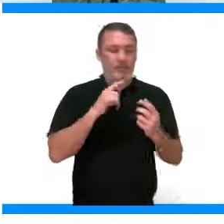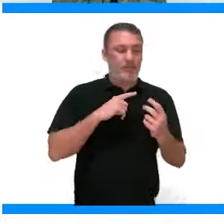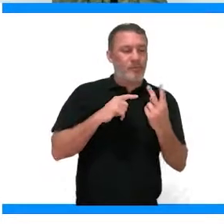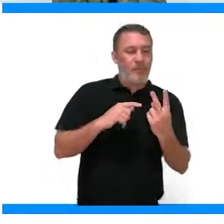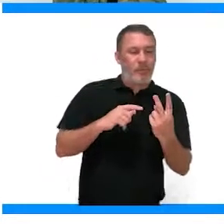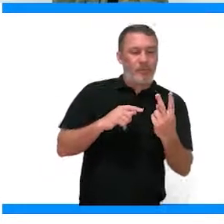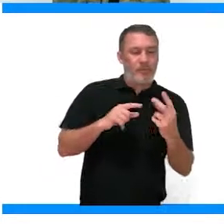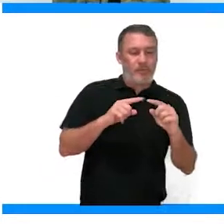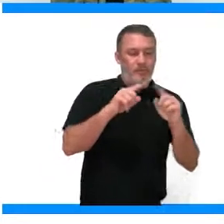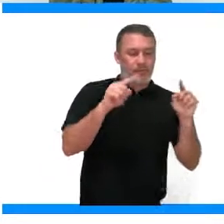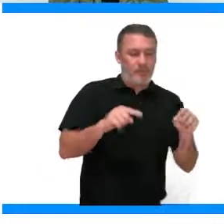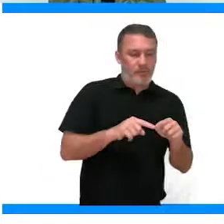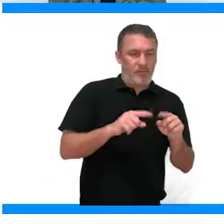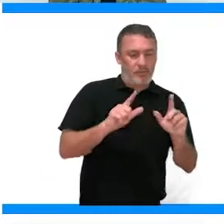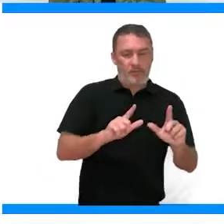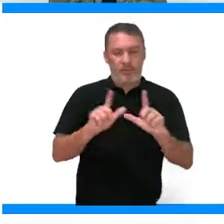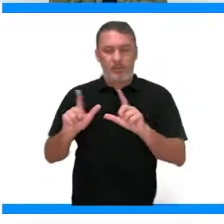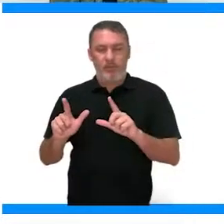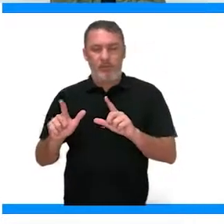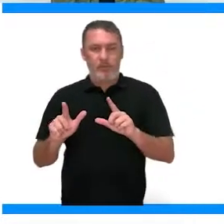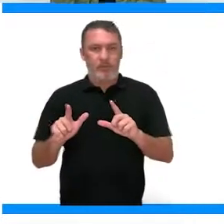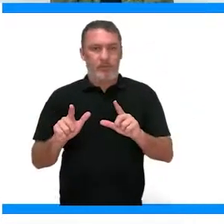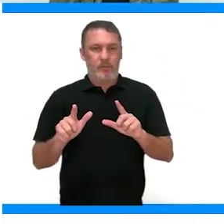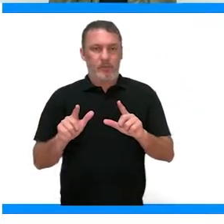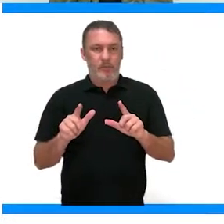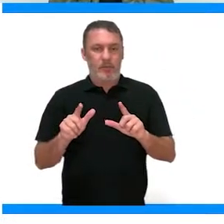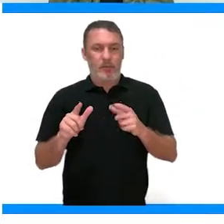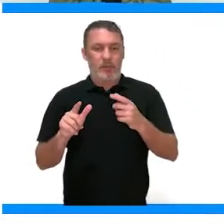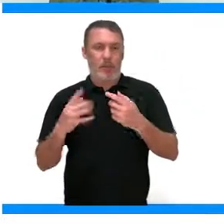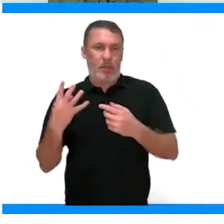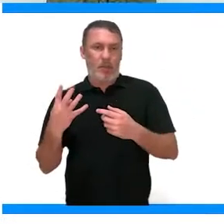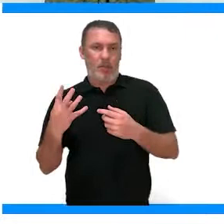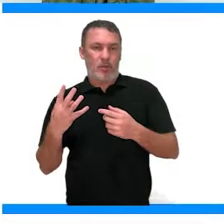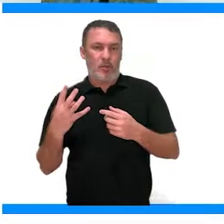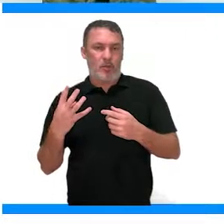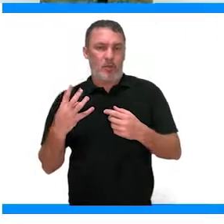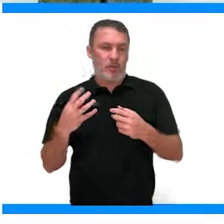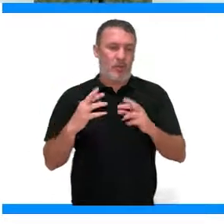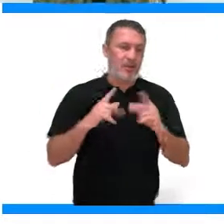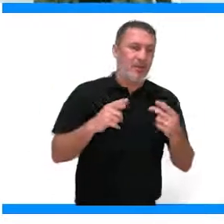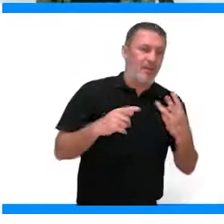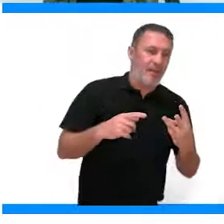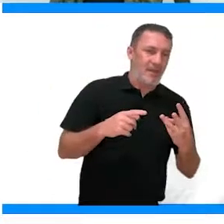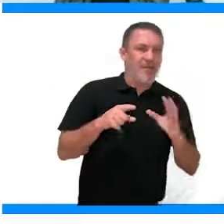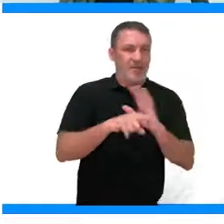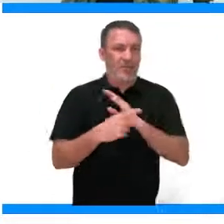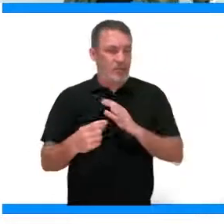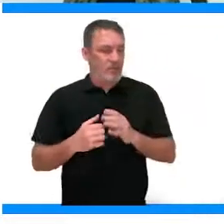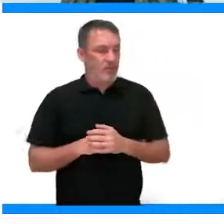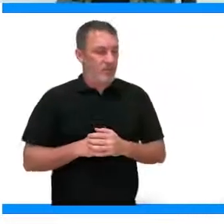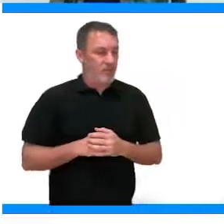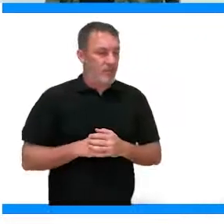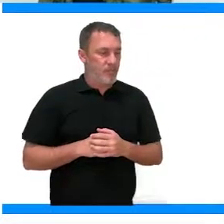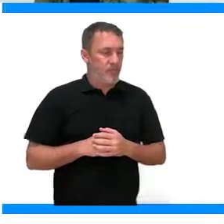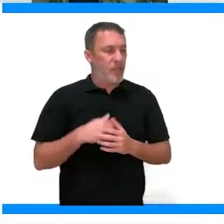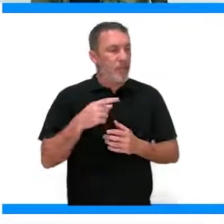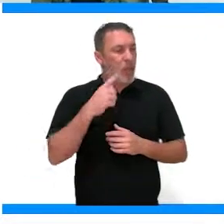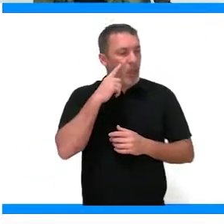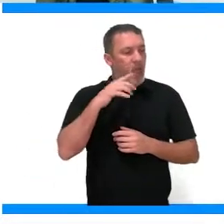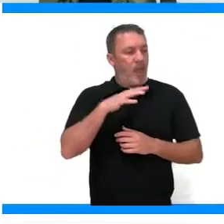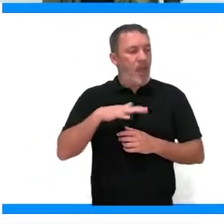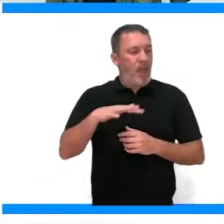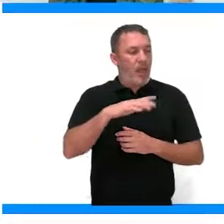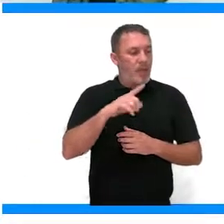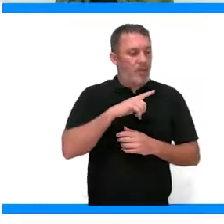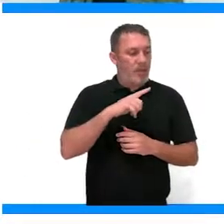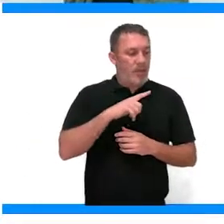maior? Excede é maior que o primeiro. 4 menos 1, 3. Então, a diferença é 3. Beleza? A área do quadrado que ocupa